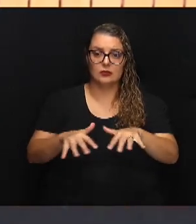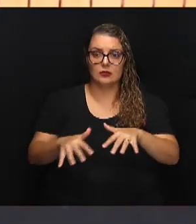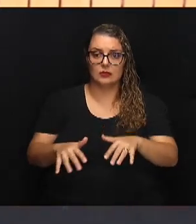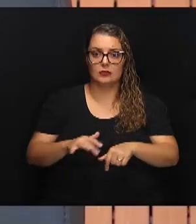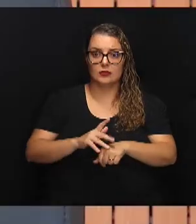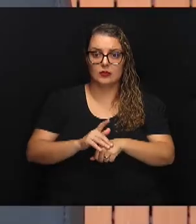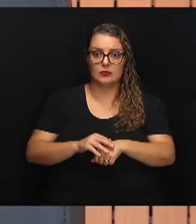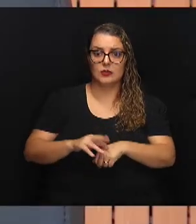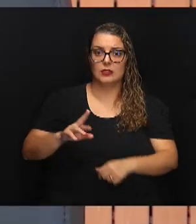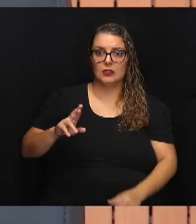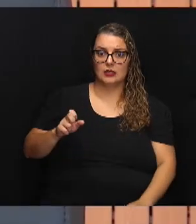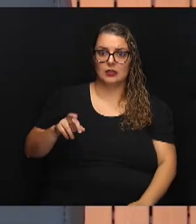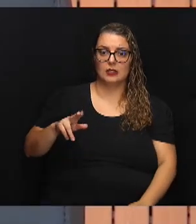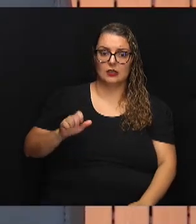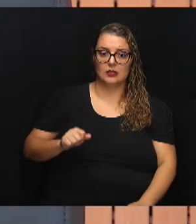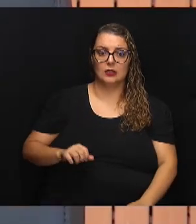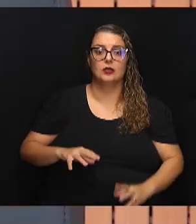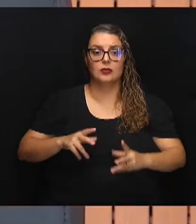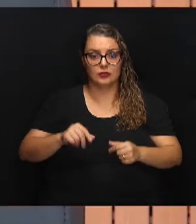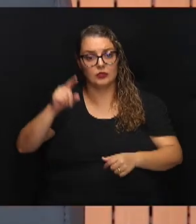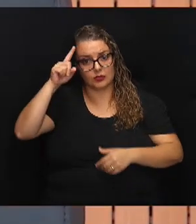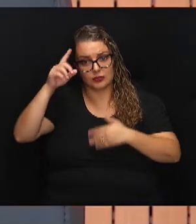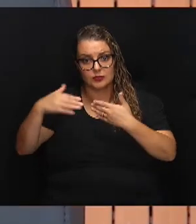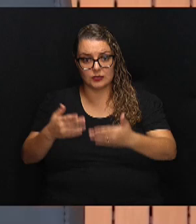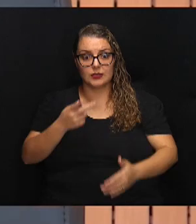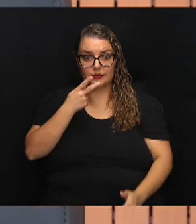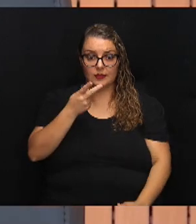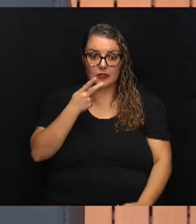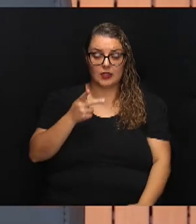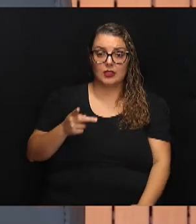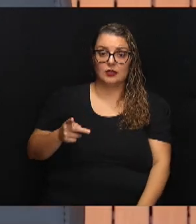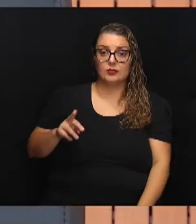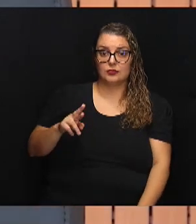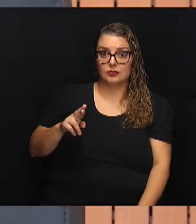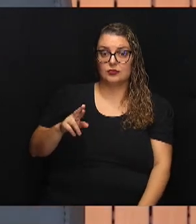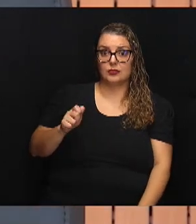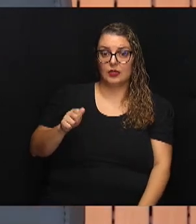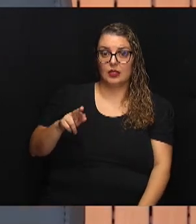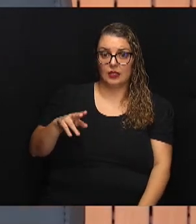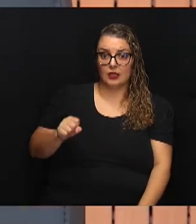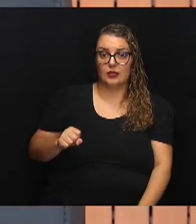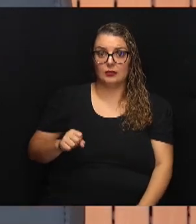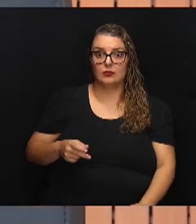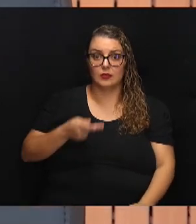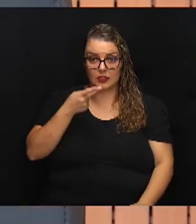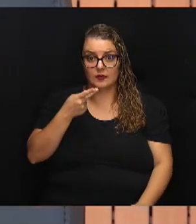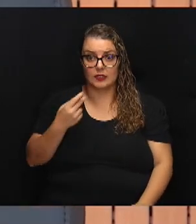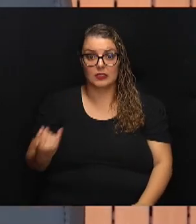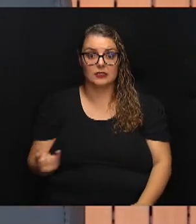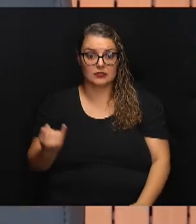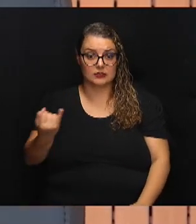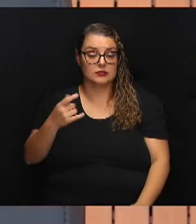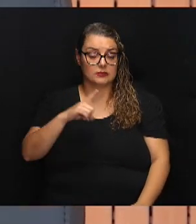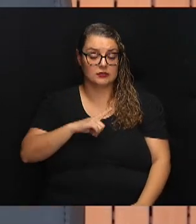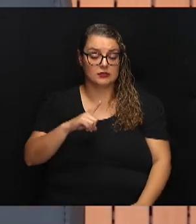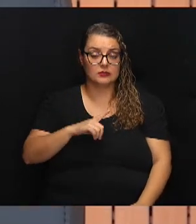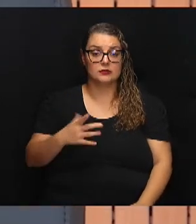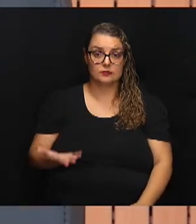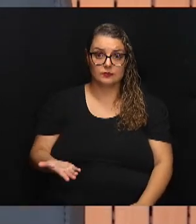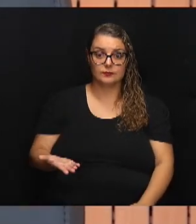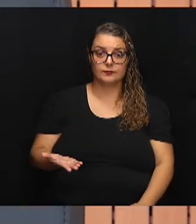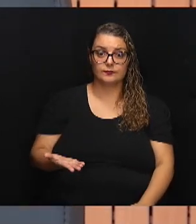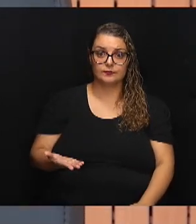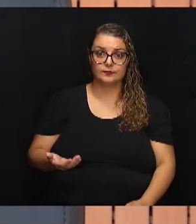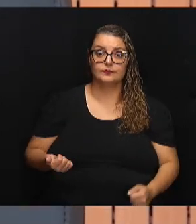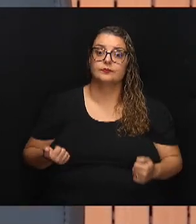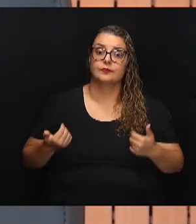doenças raras. Todo dia é dia de falar dos raros, mas ressaltar nesse dia tão importante é trazer